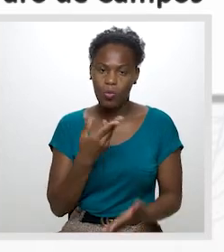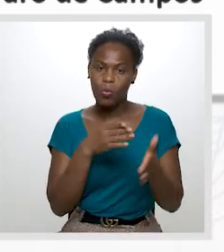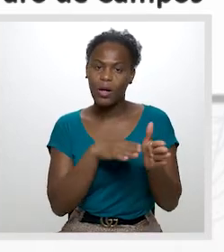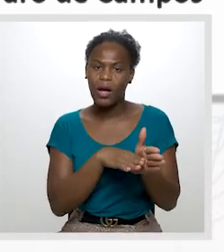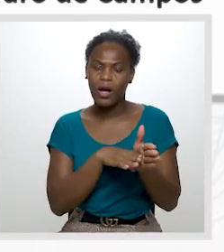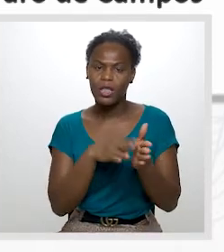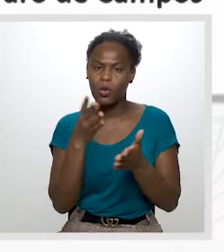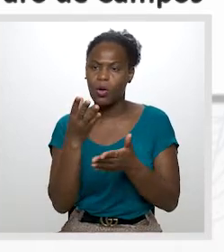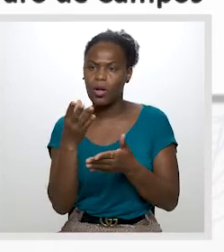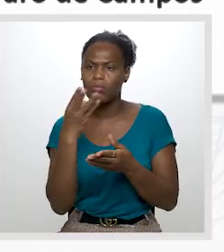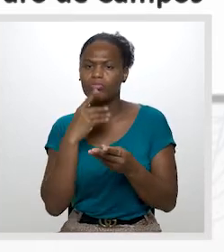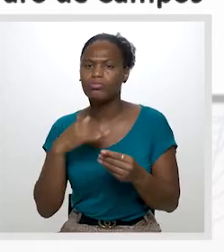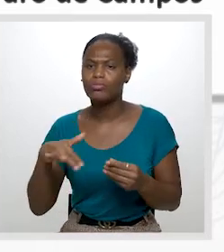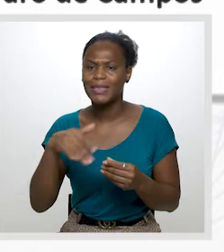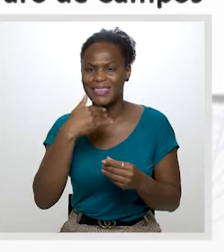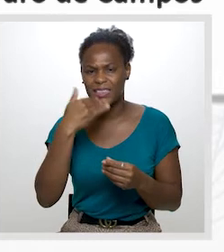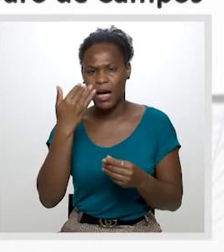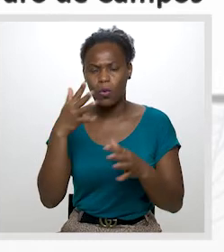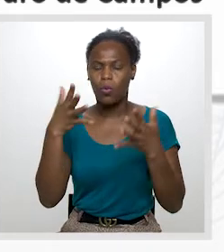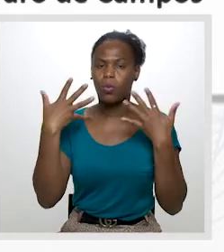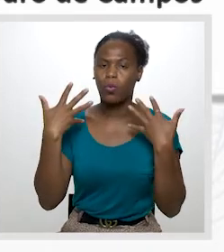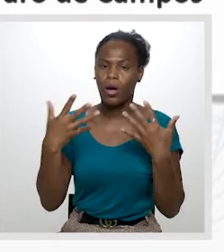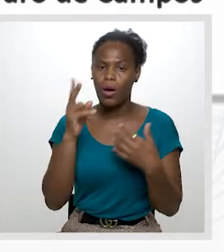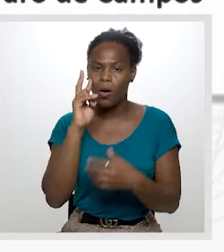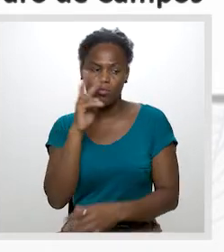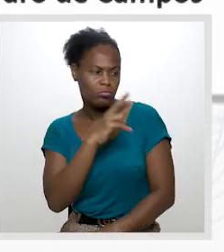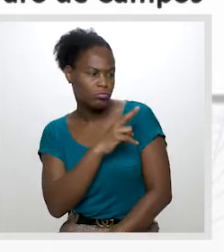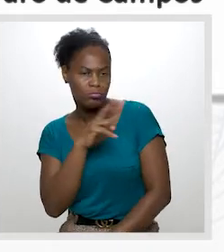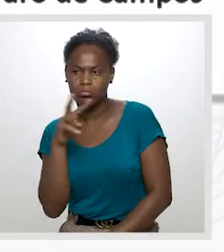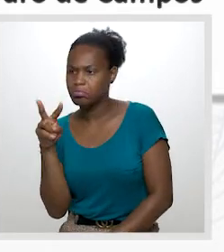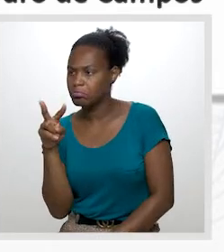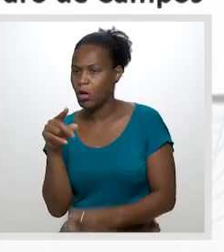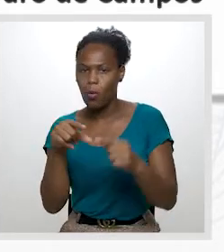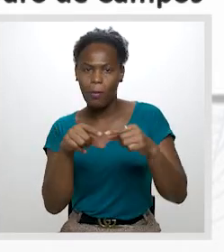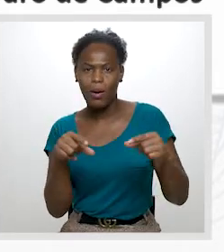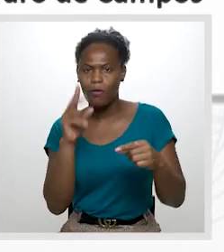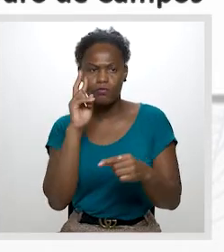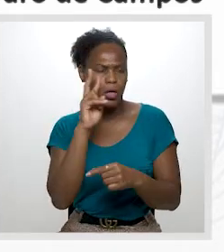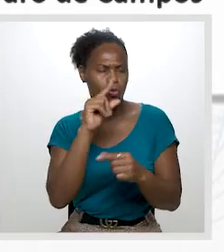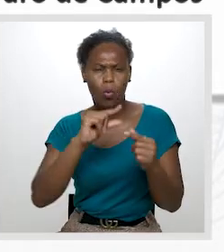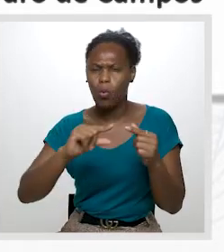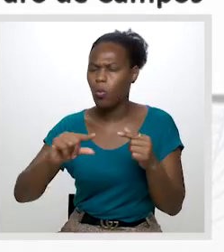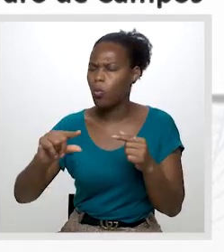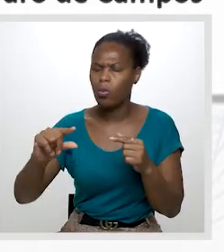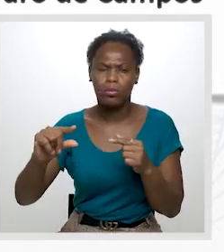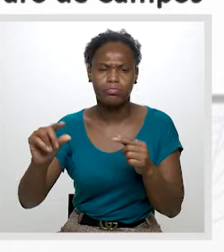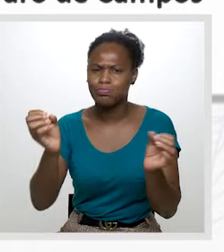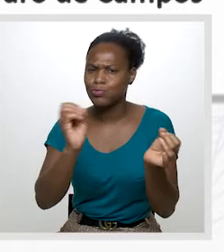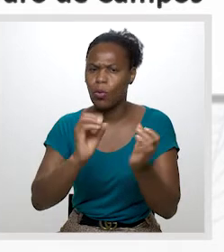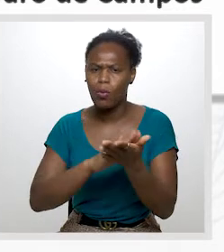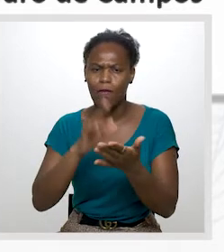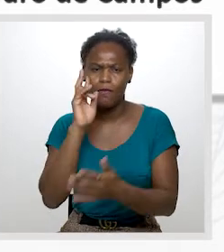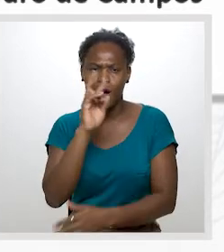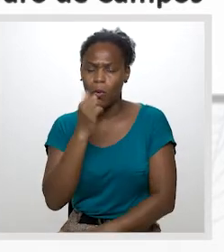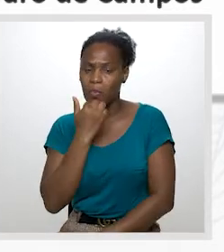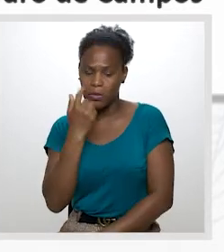Sozinho, no cais deserto, esta manhã de verão, olho para o lado da barra, olho para o indefinido,